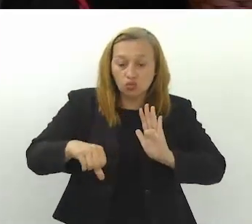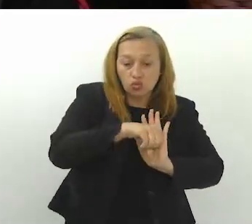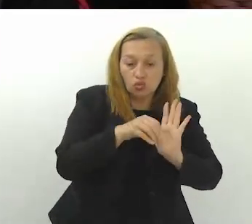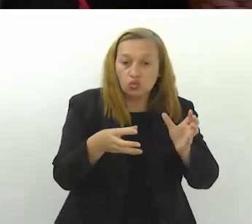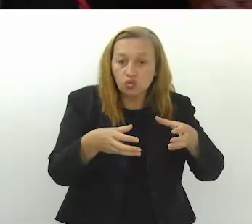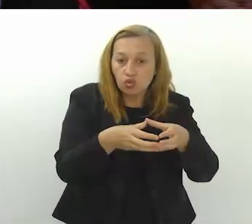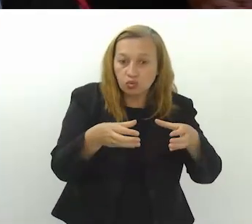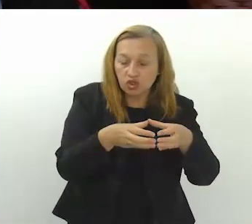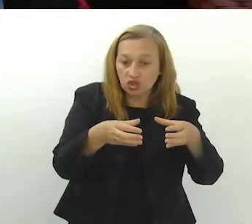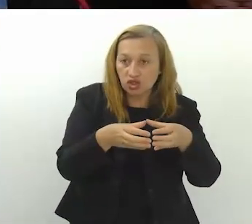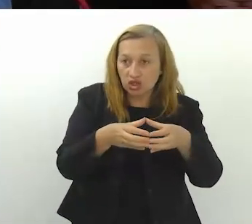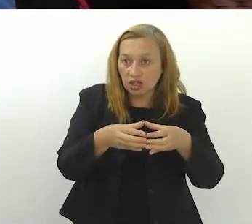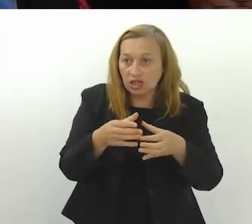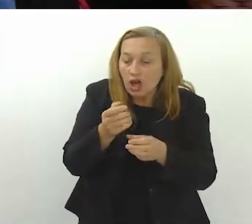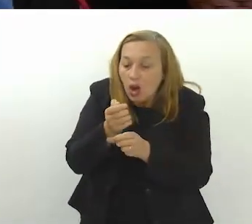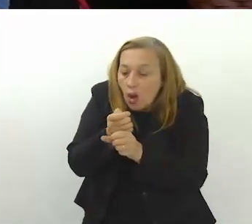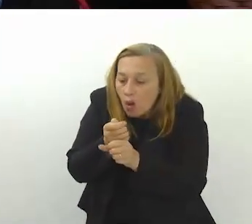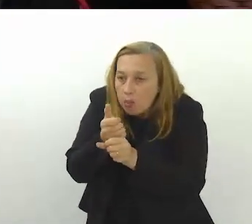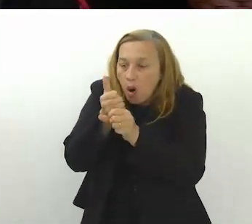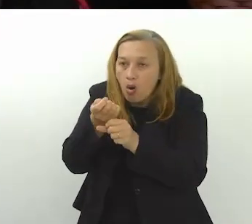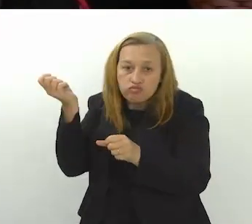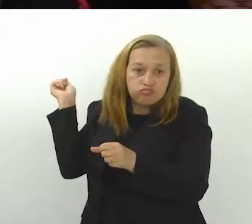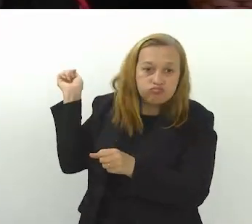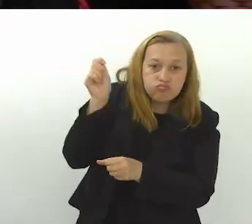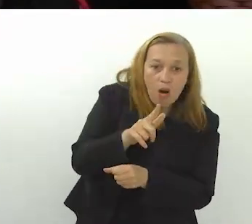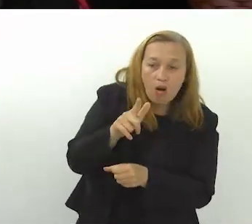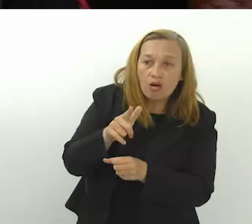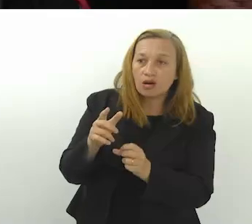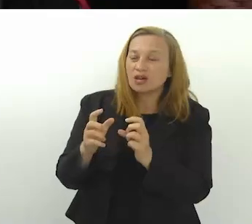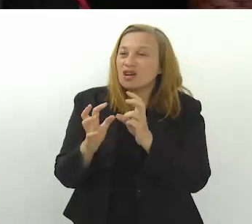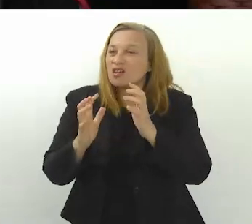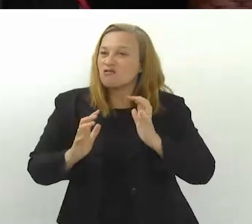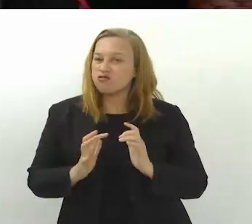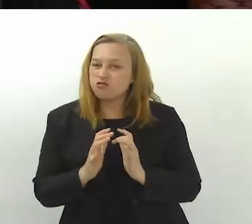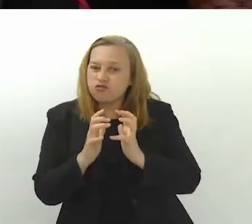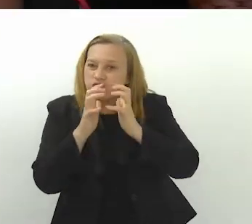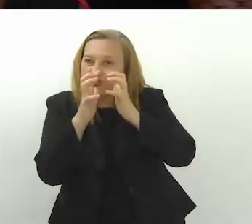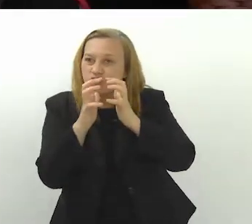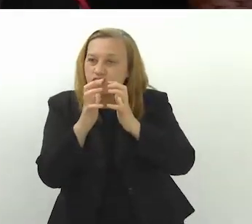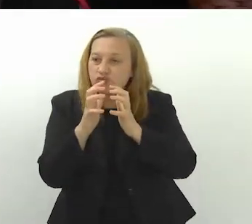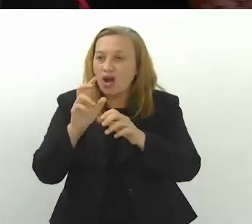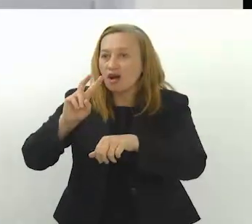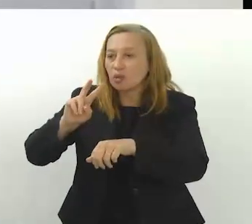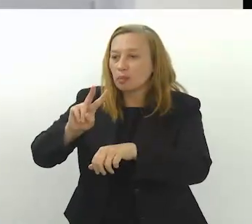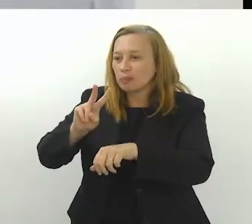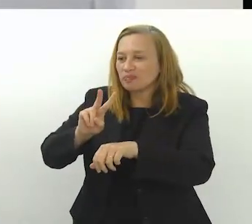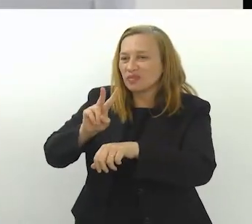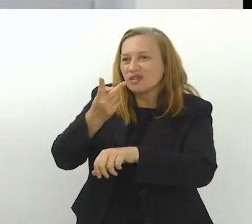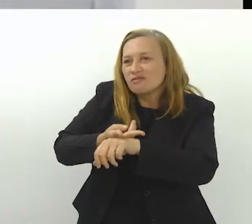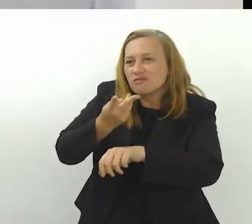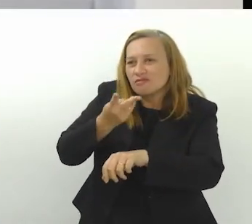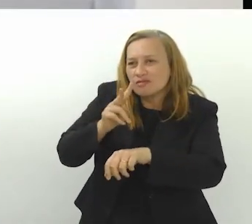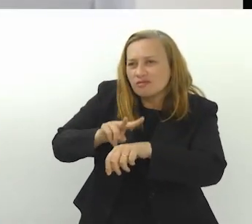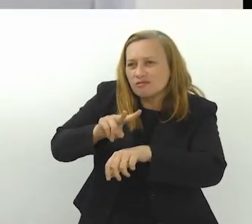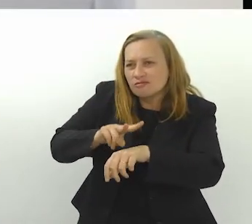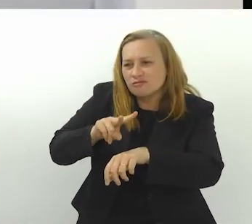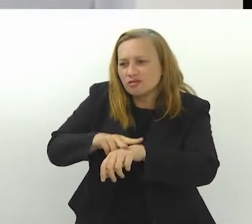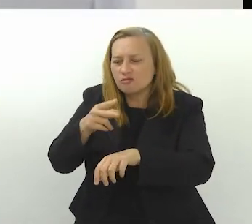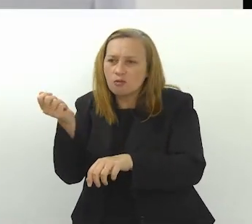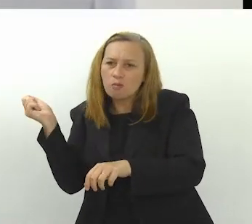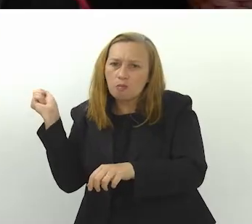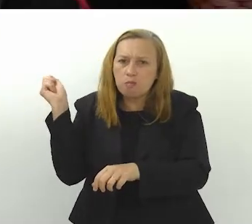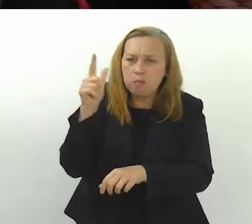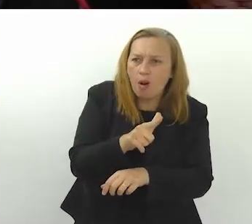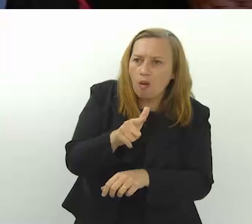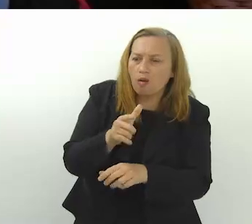gás lacrimogêneo, gás de pimenta, brigas, vidros sendo jogados, arremessados, garrafas, copos,